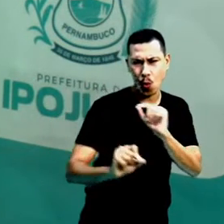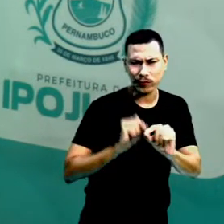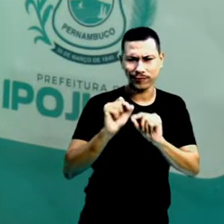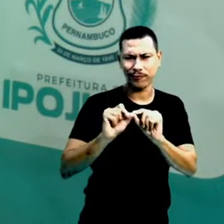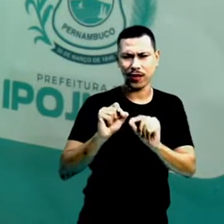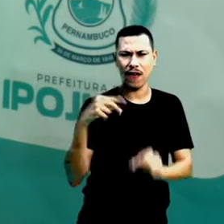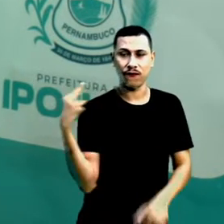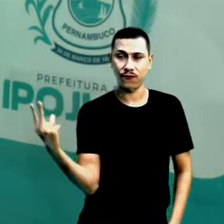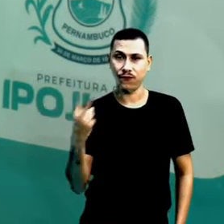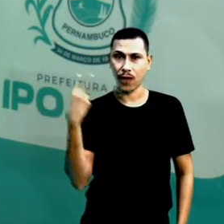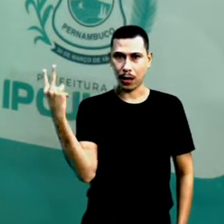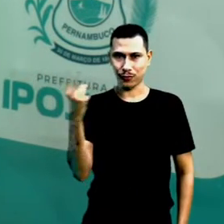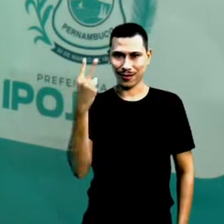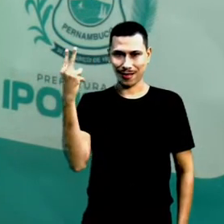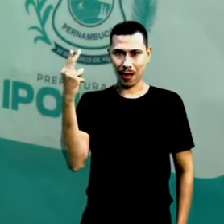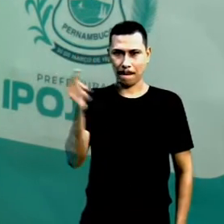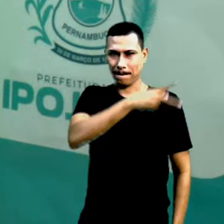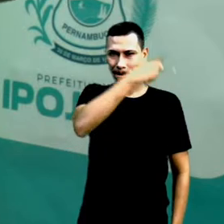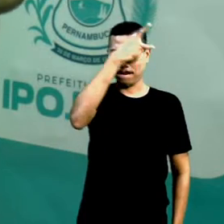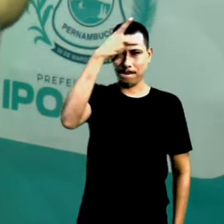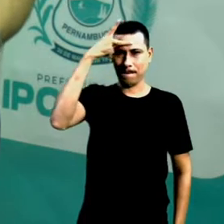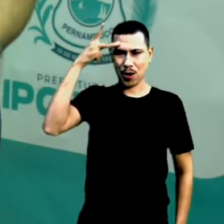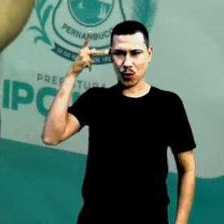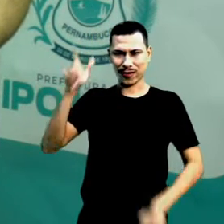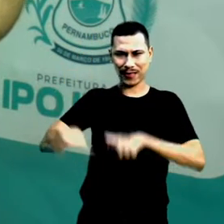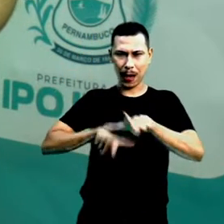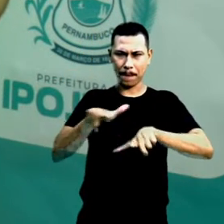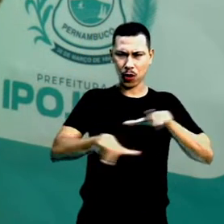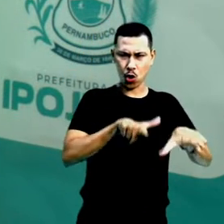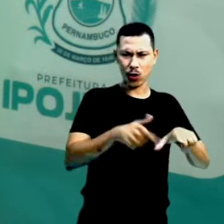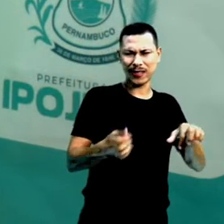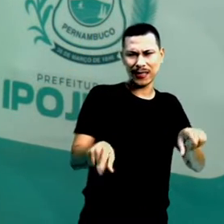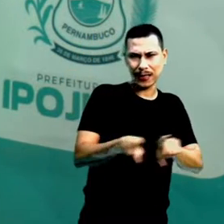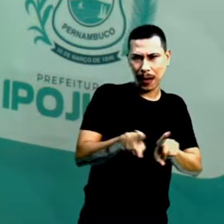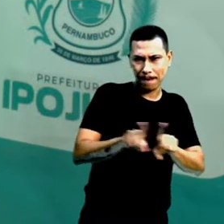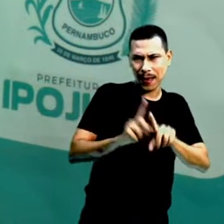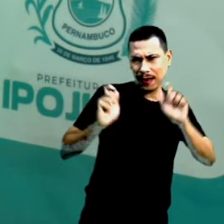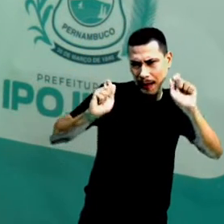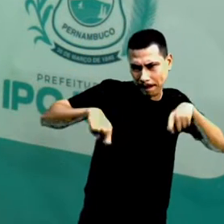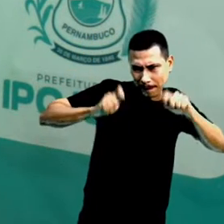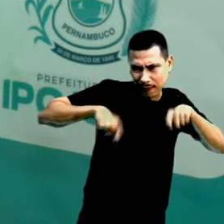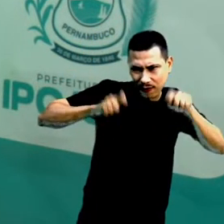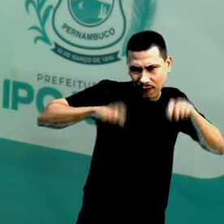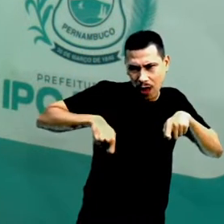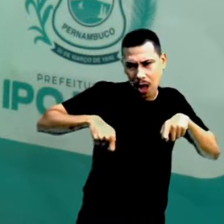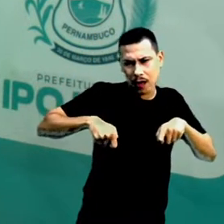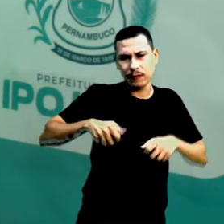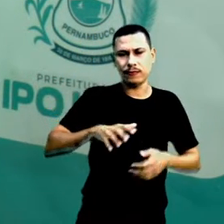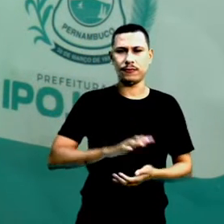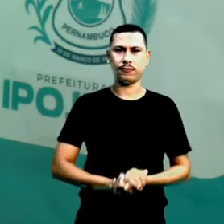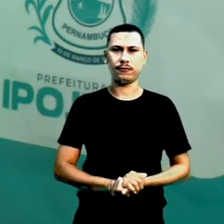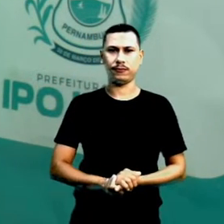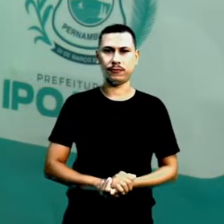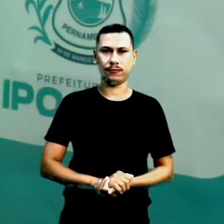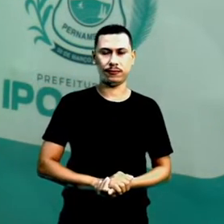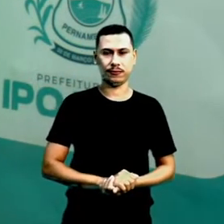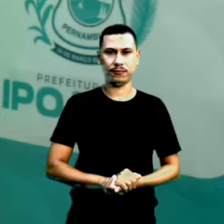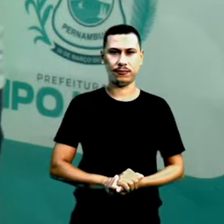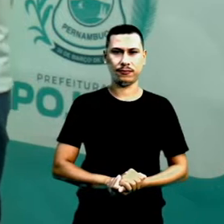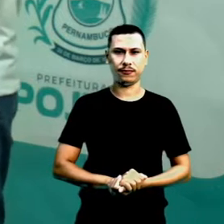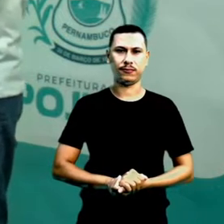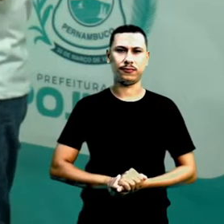trabalhador, tá certo? E das suas necessidades. Então, se buscar valorizar o trabalhador e as